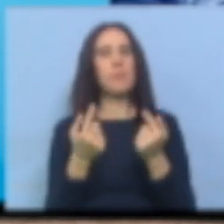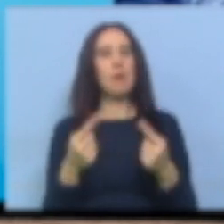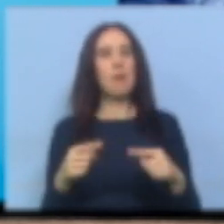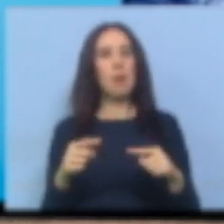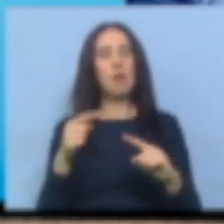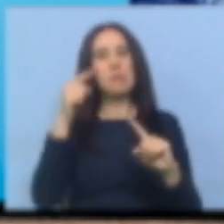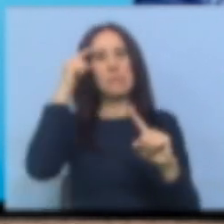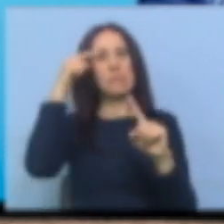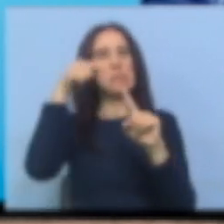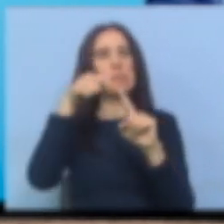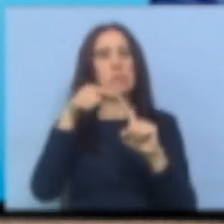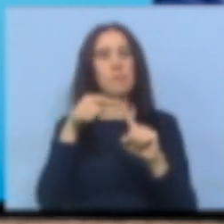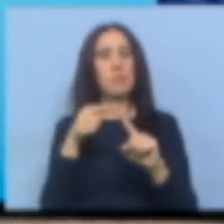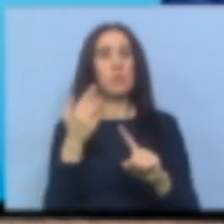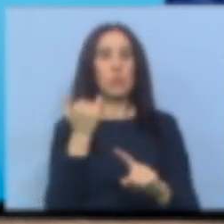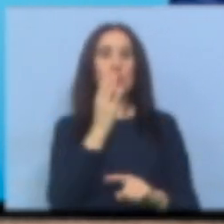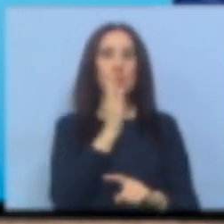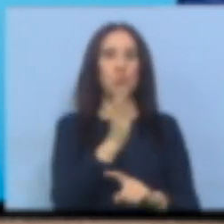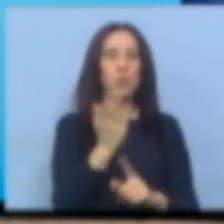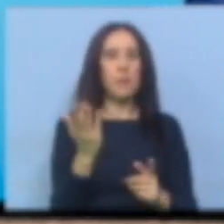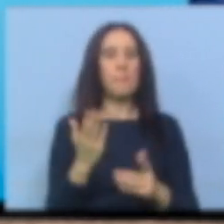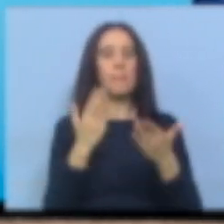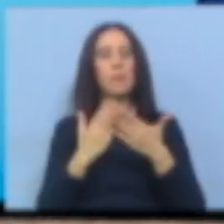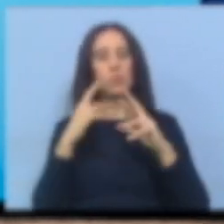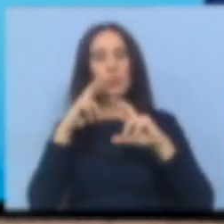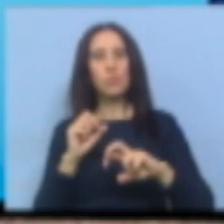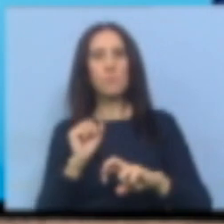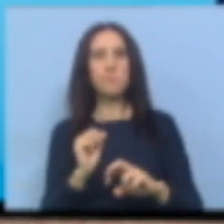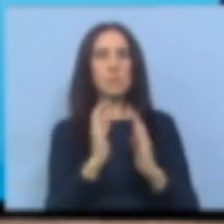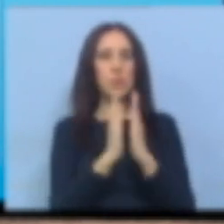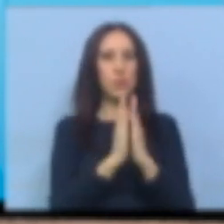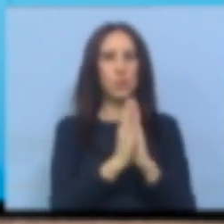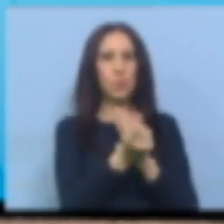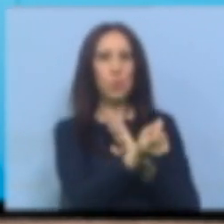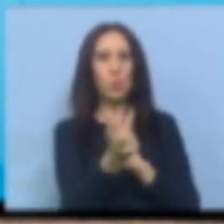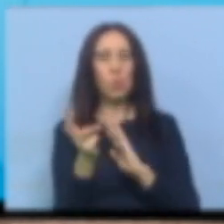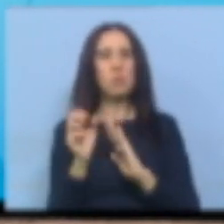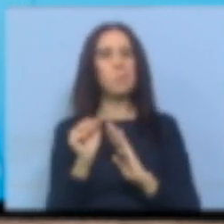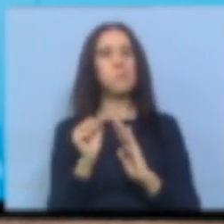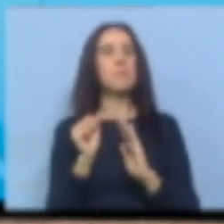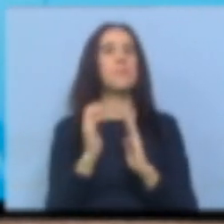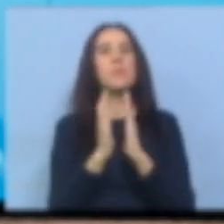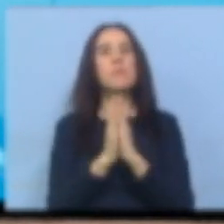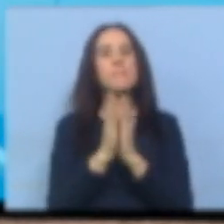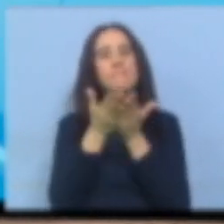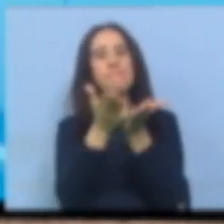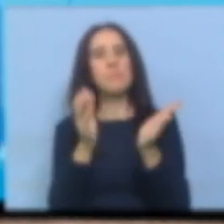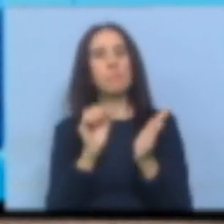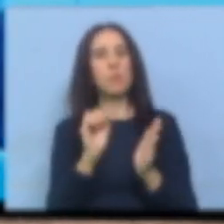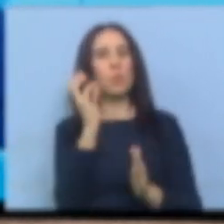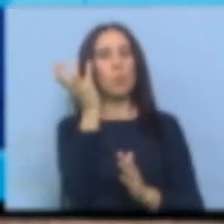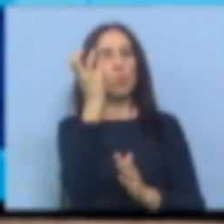por objetivo, como referia, o estudo das religiões e das dimensões religiosas da cultura, mas